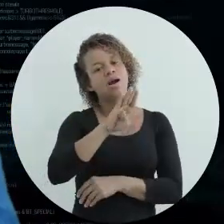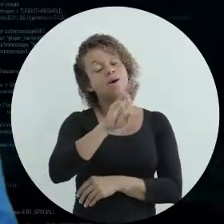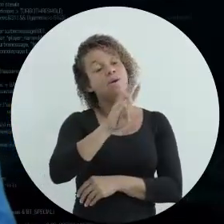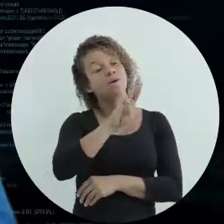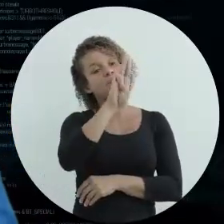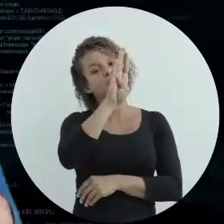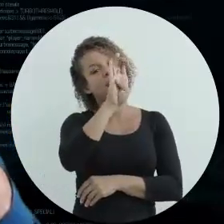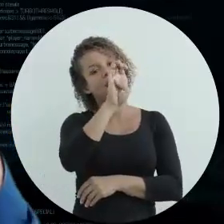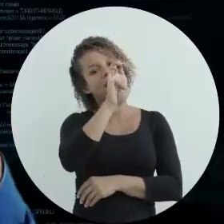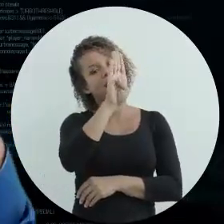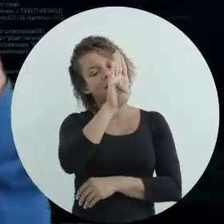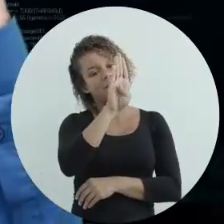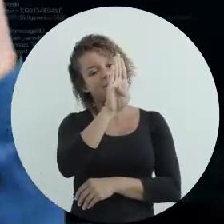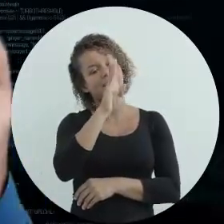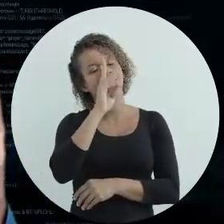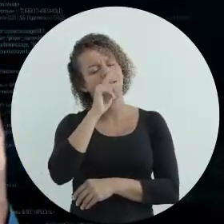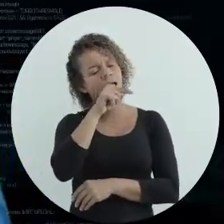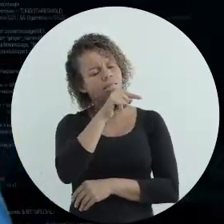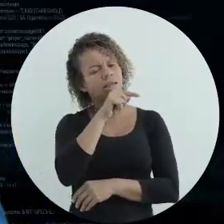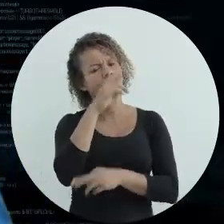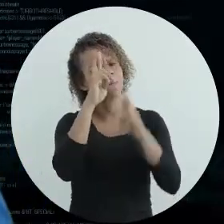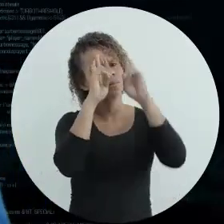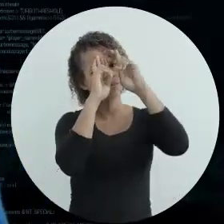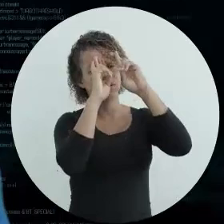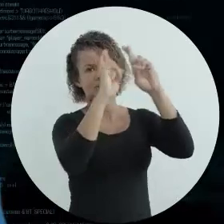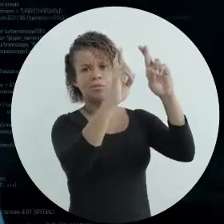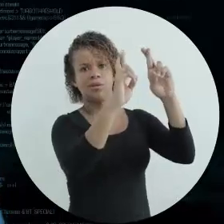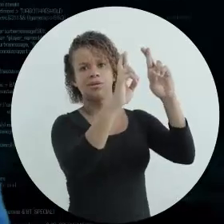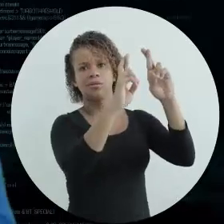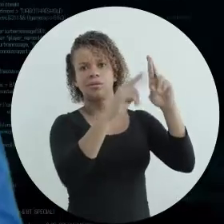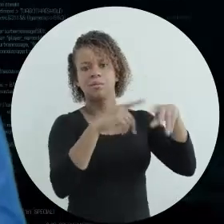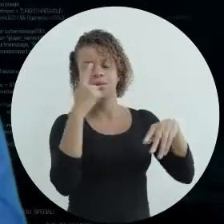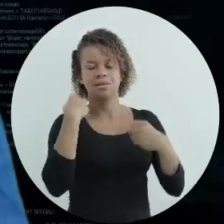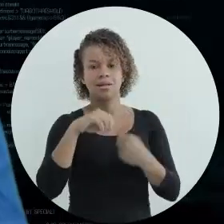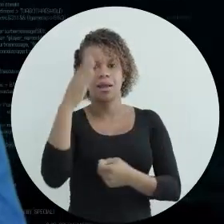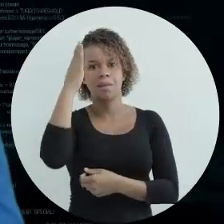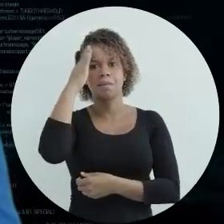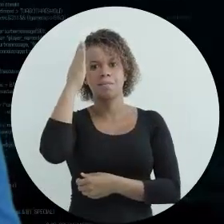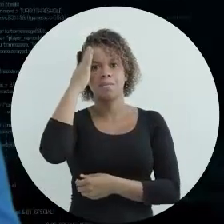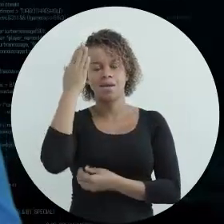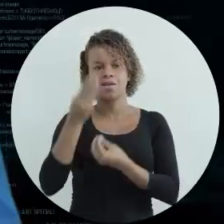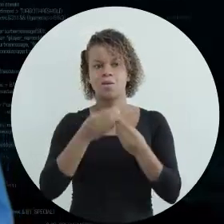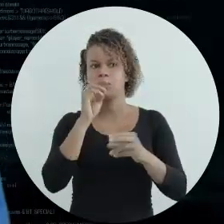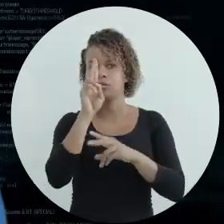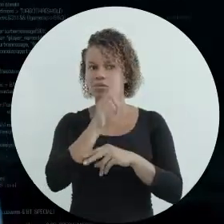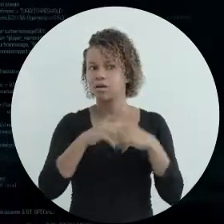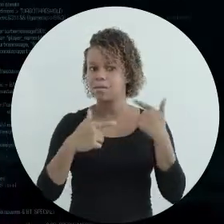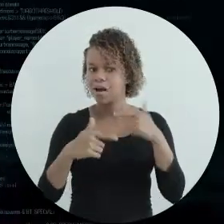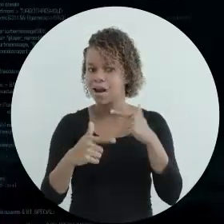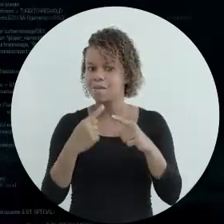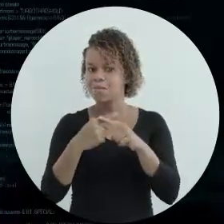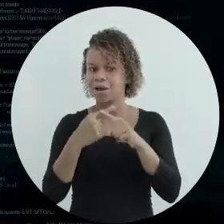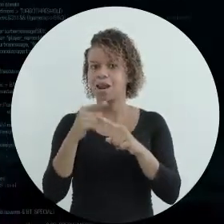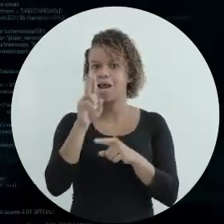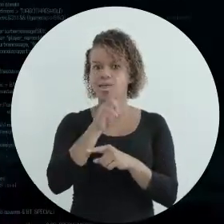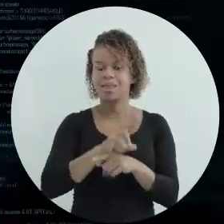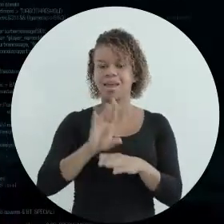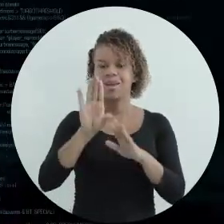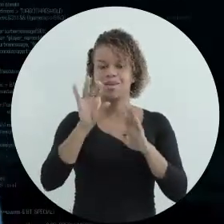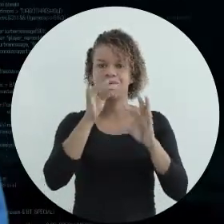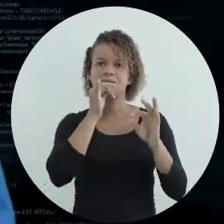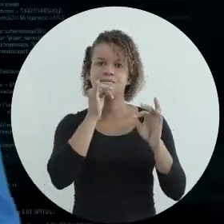uma hierarquia. Então a gente tem que sempre ter em mente, quando trabalhar com JavaScript, que tem elementos dentro de